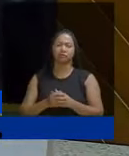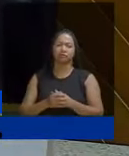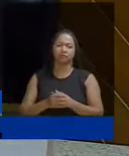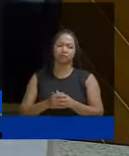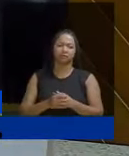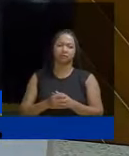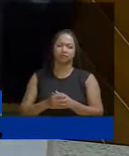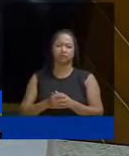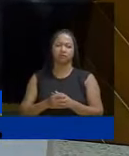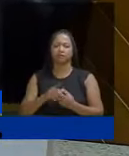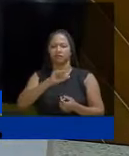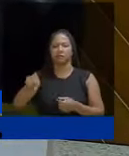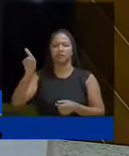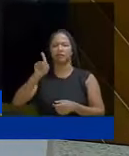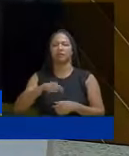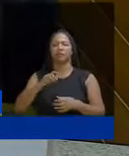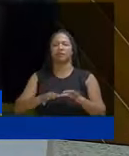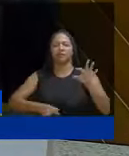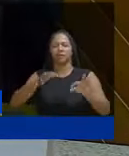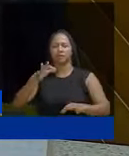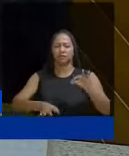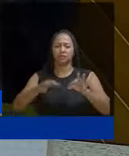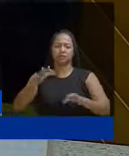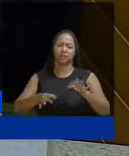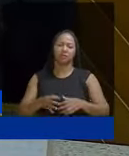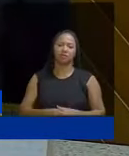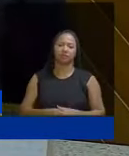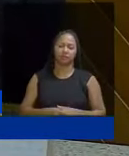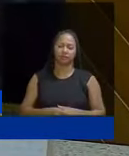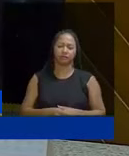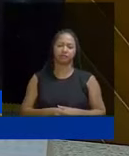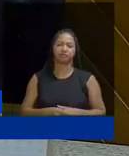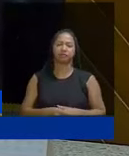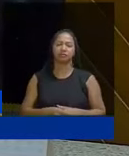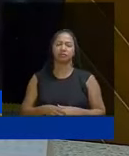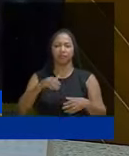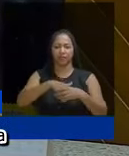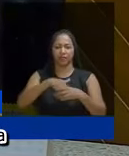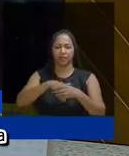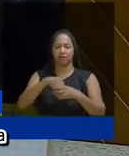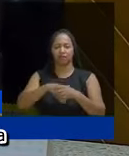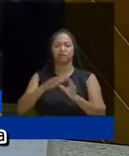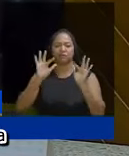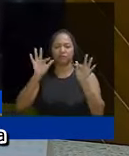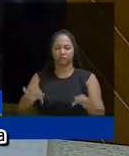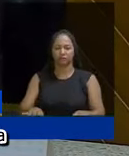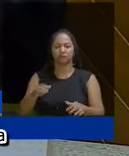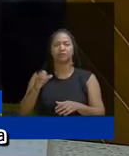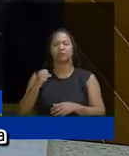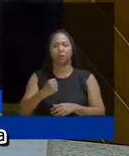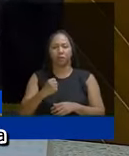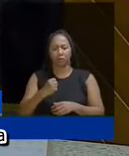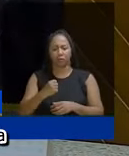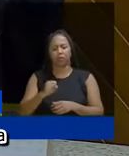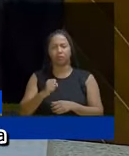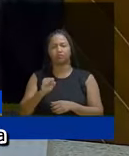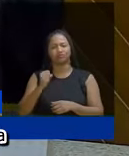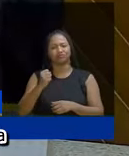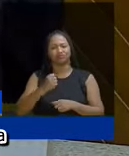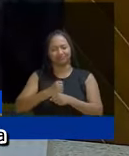suspensa ou anulada pelo Poder Judiciário para as eleições que se realizarem nos 8 anos